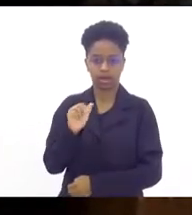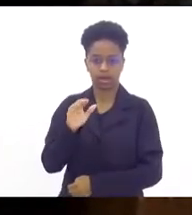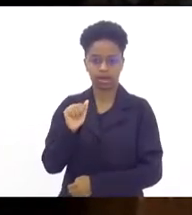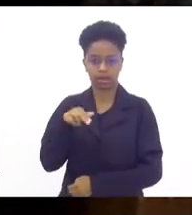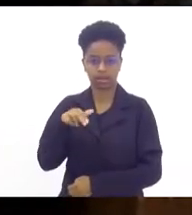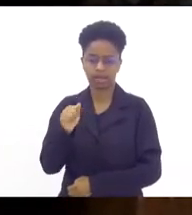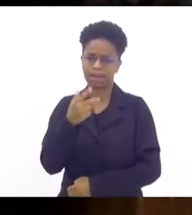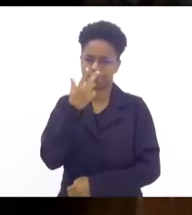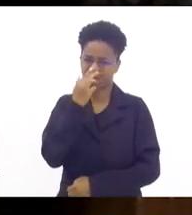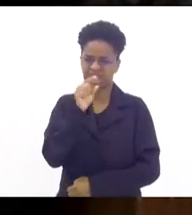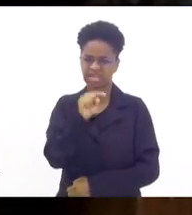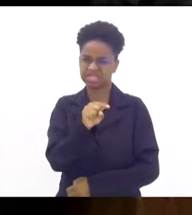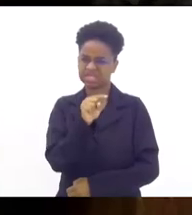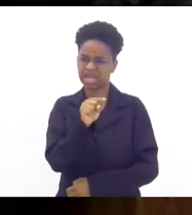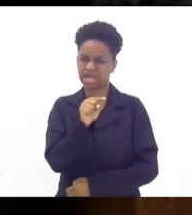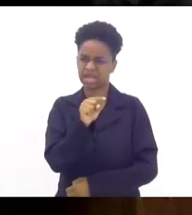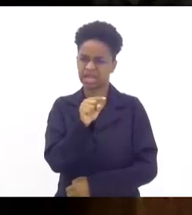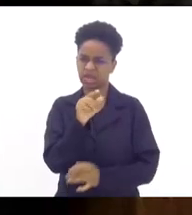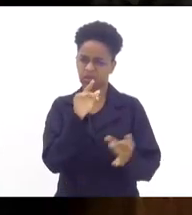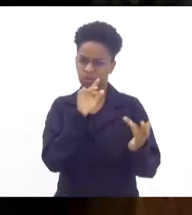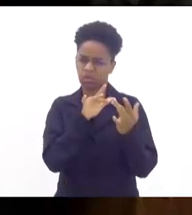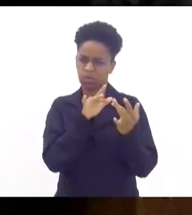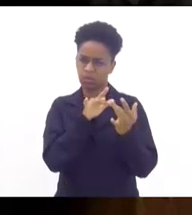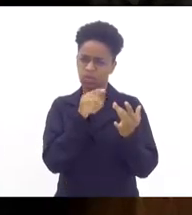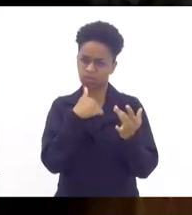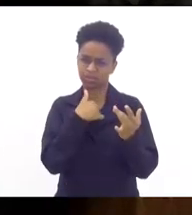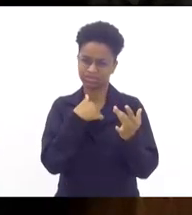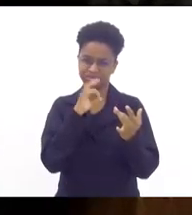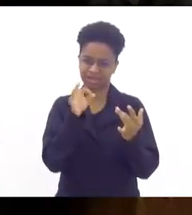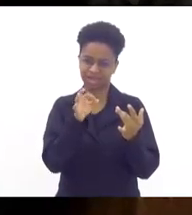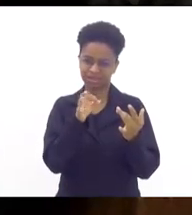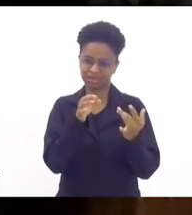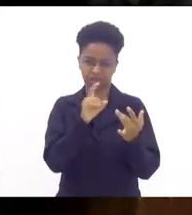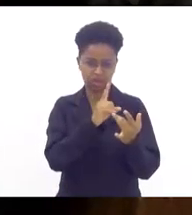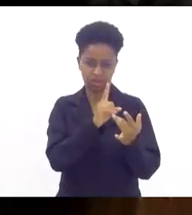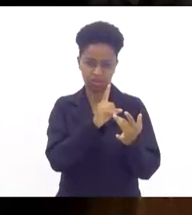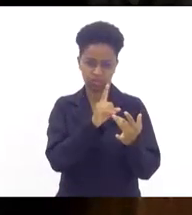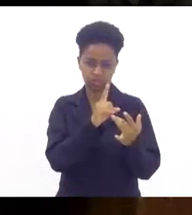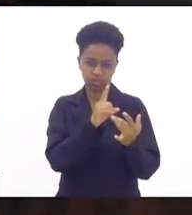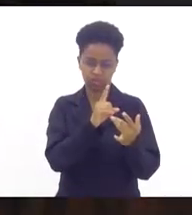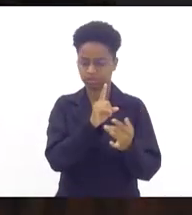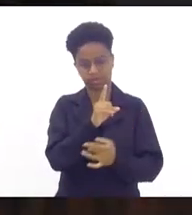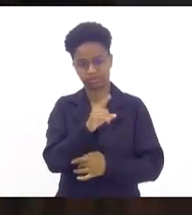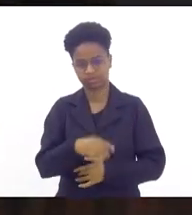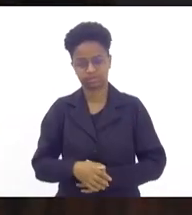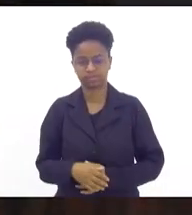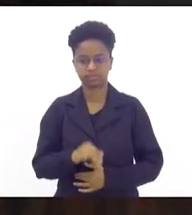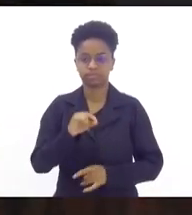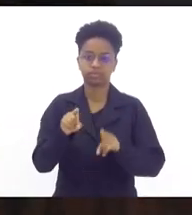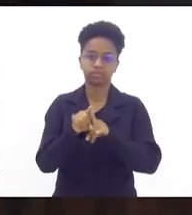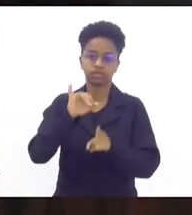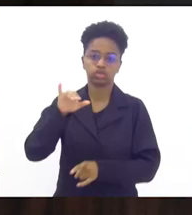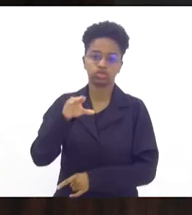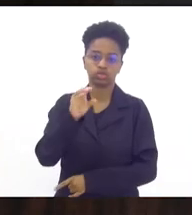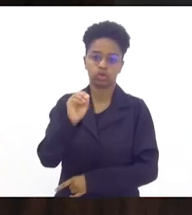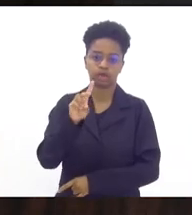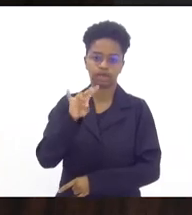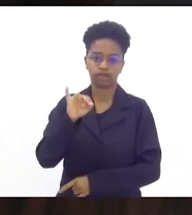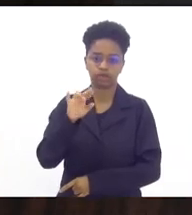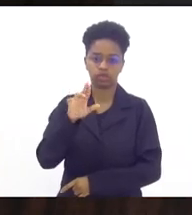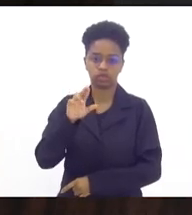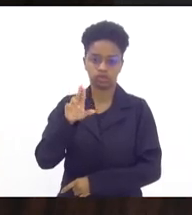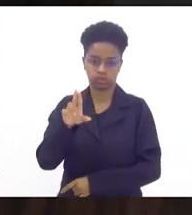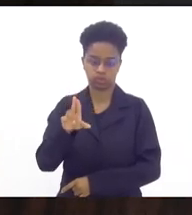Rosane que me abordou em recente solenidade ali no Maracanã não João Vitor Carvalho